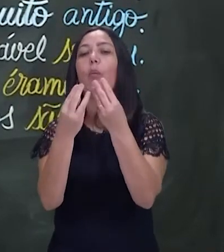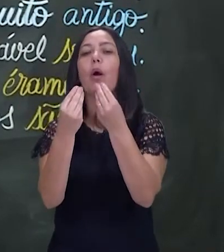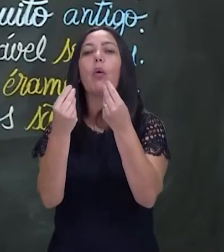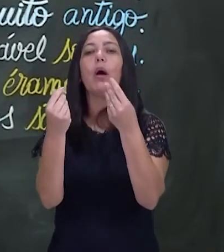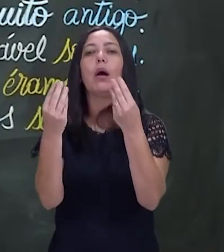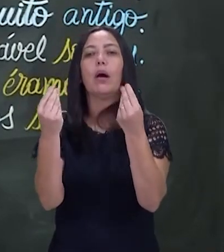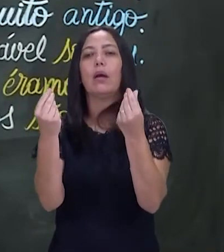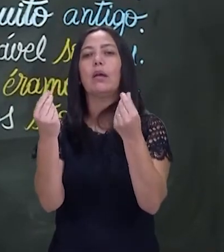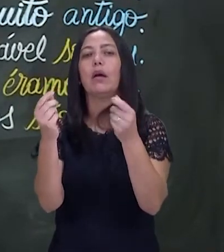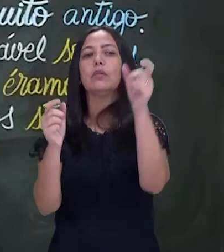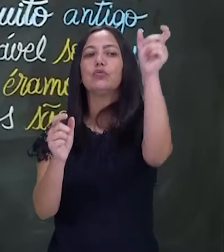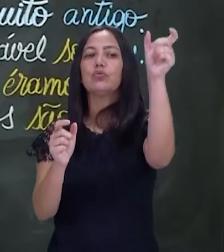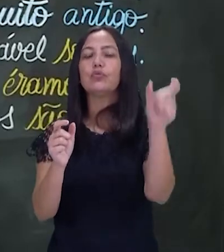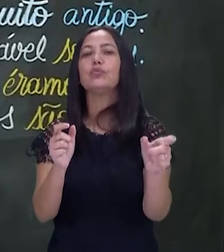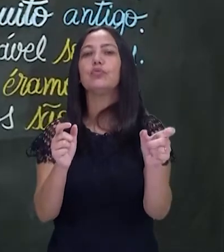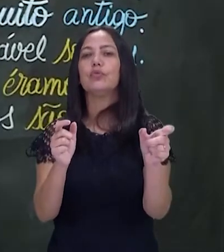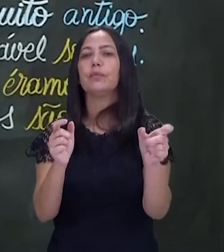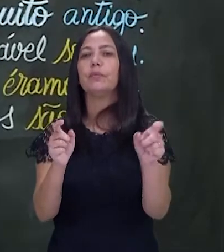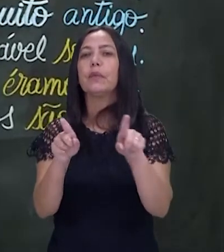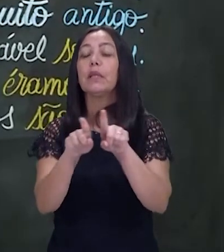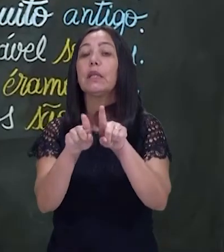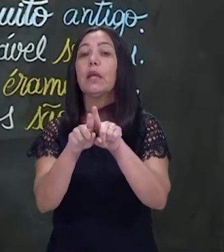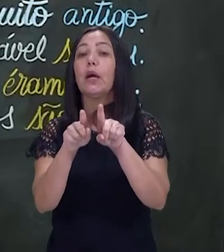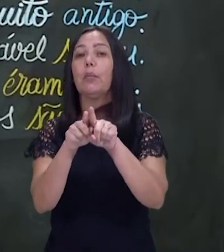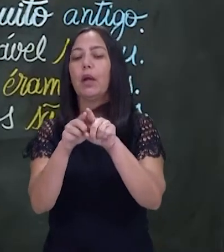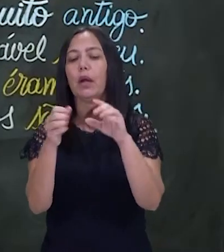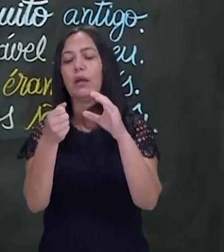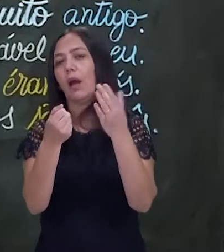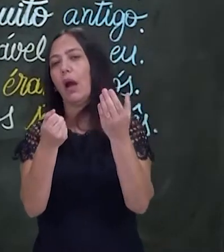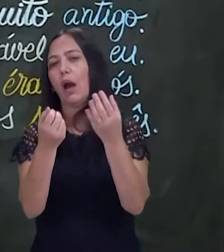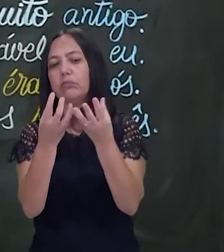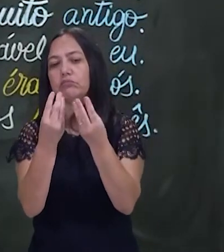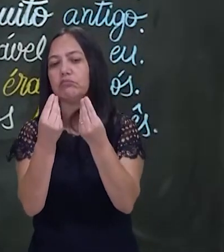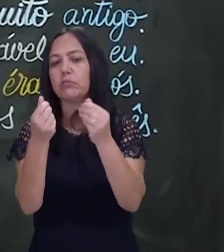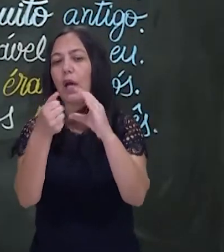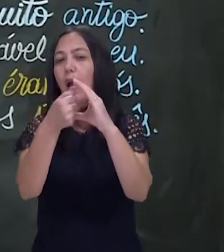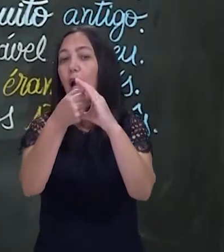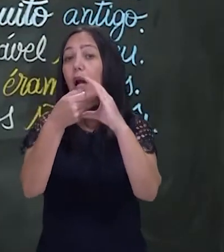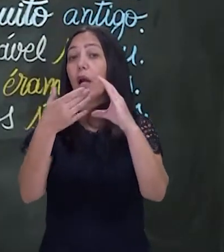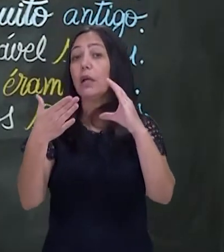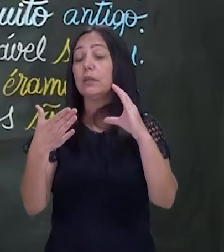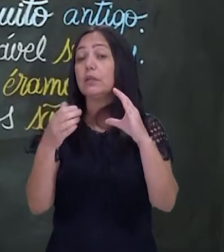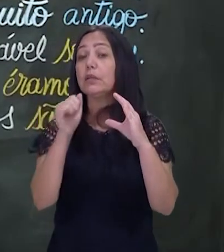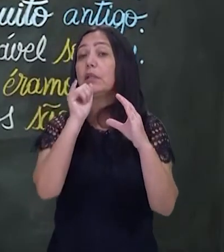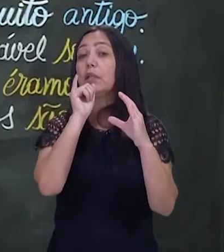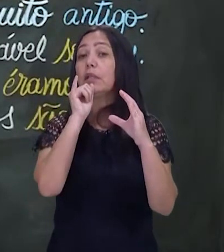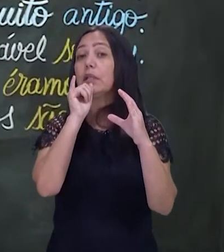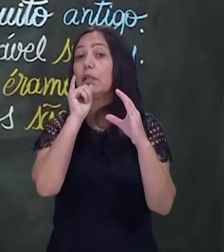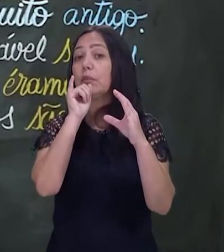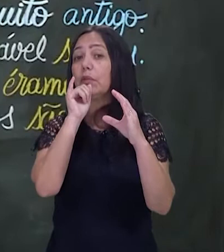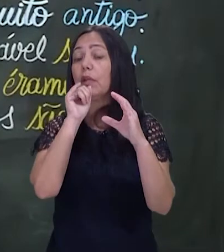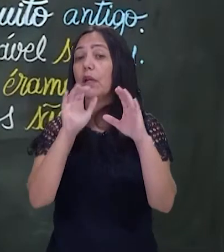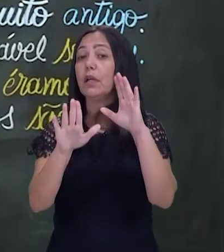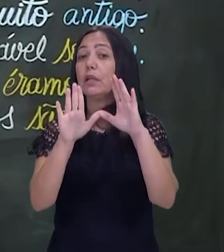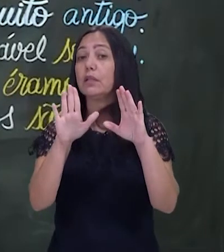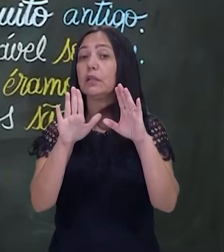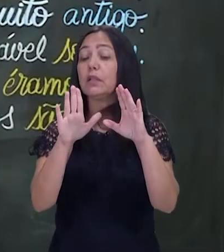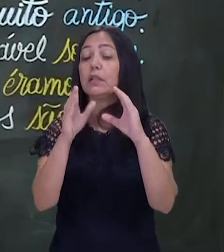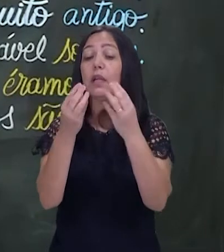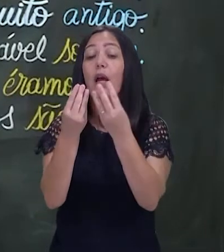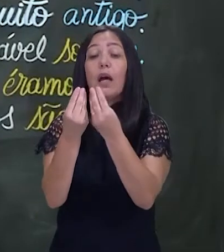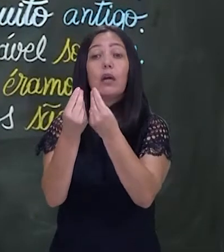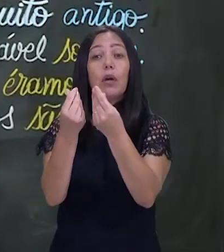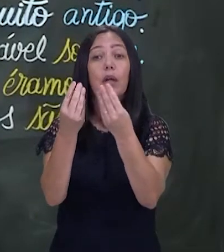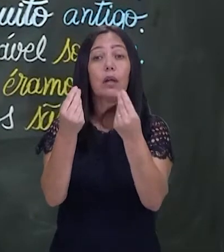do sujeito. Chama a atenção para a característica porque é o uso mais comum, mas nós vamos perceber agora nos exemplos que nem sempre o predicativo vai